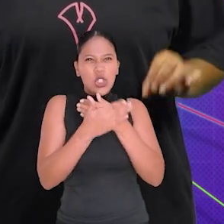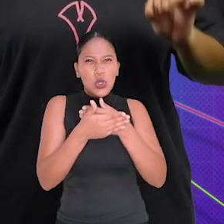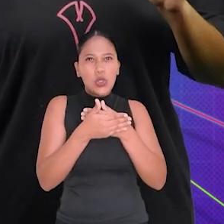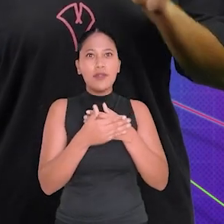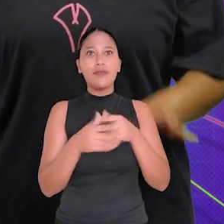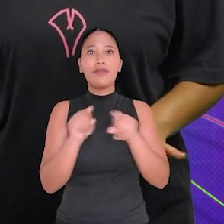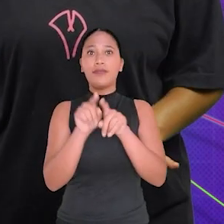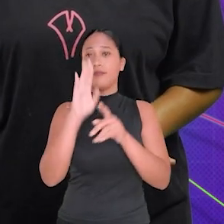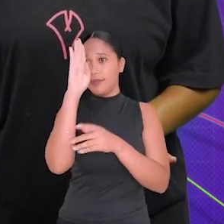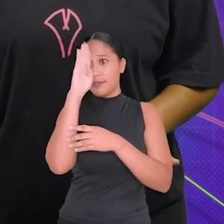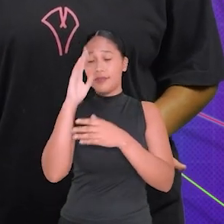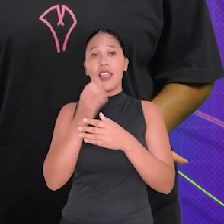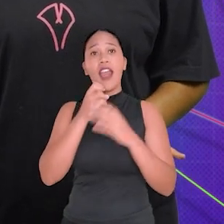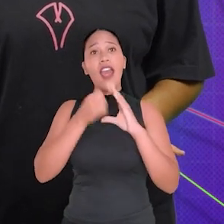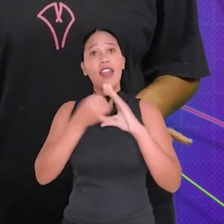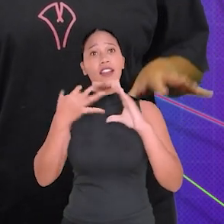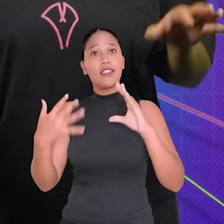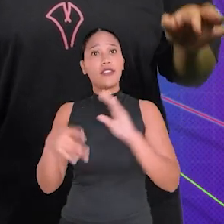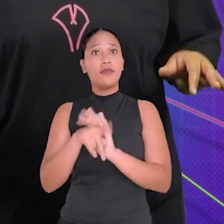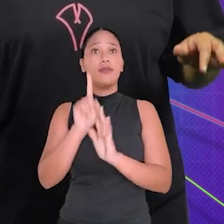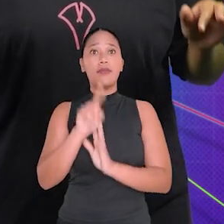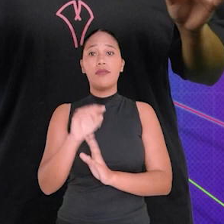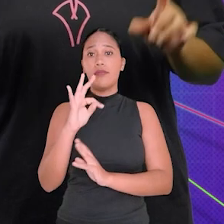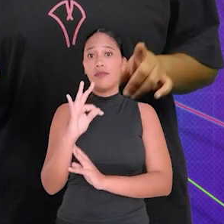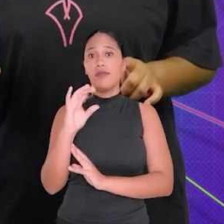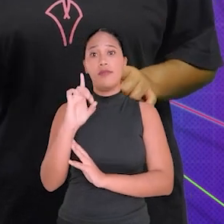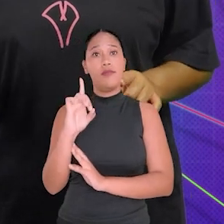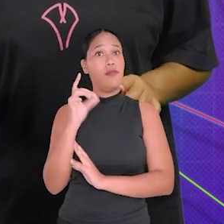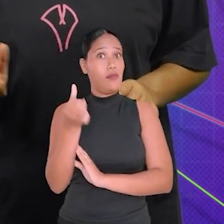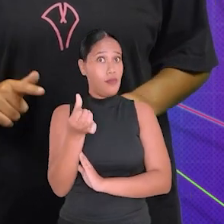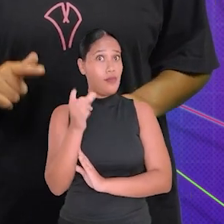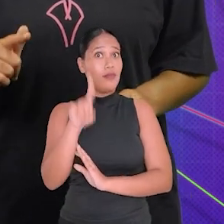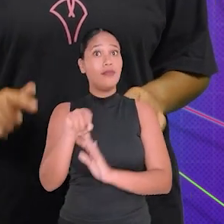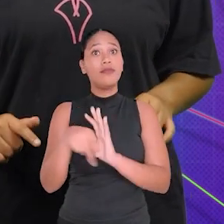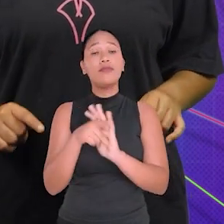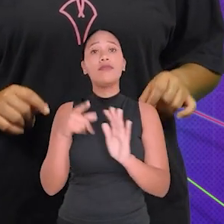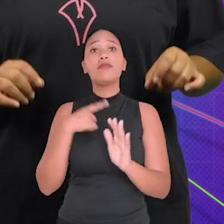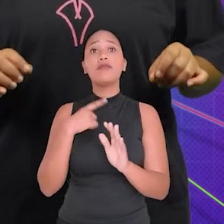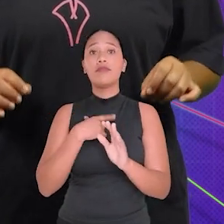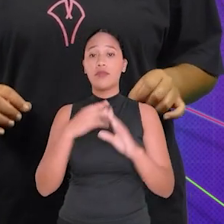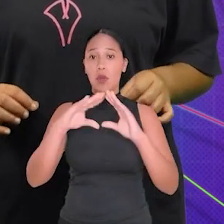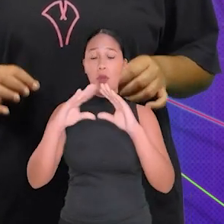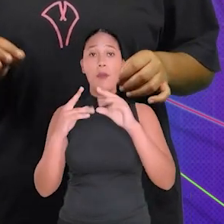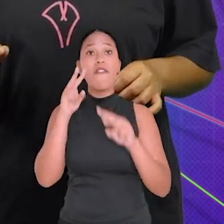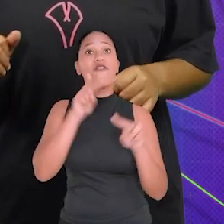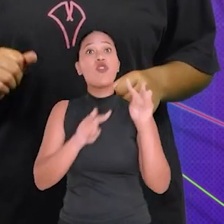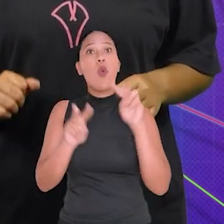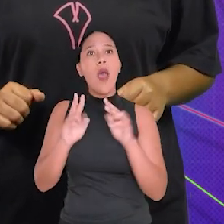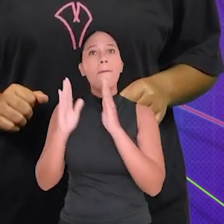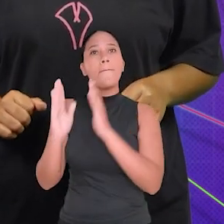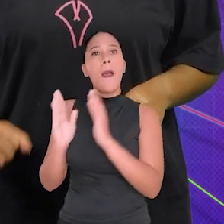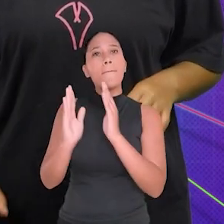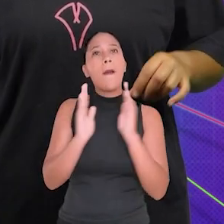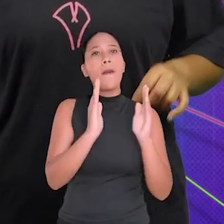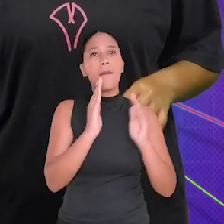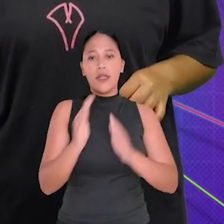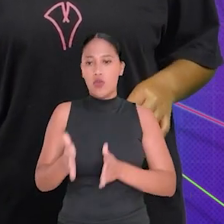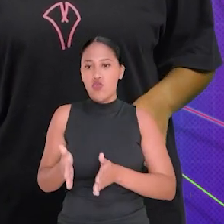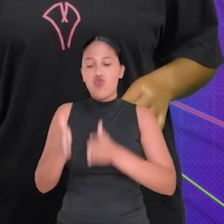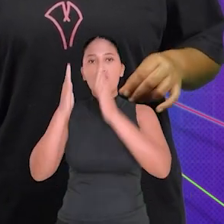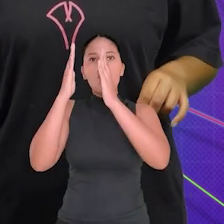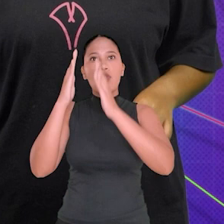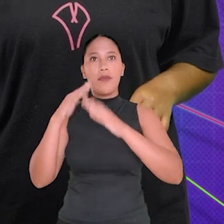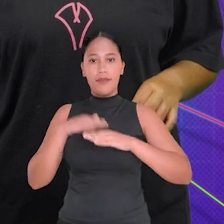texturas. Uma das principais características visuais do Bloons TD6 é a presença de simetrias e padrões visuais. As torres